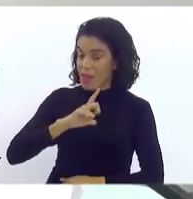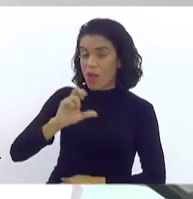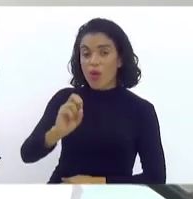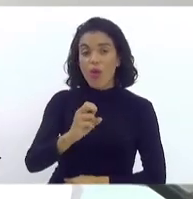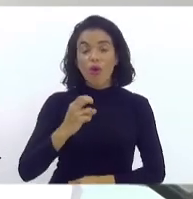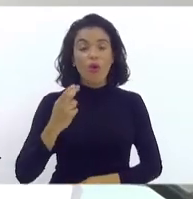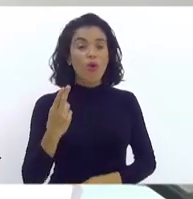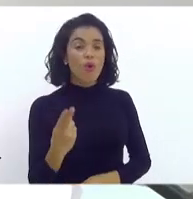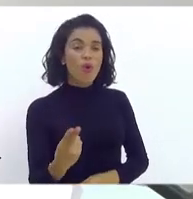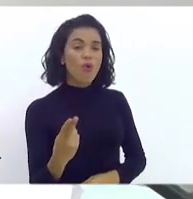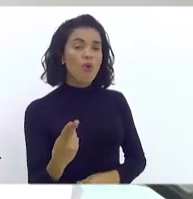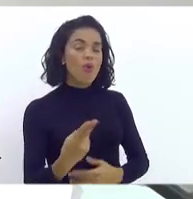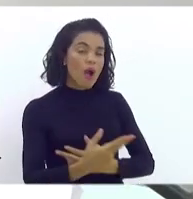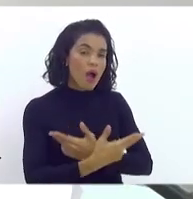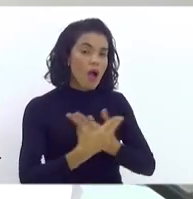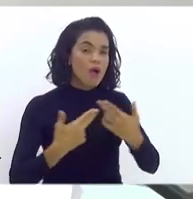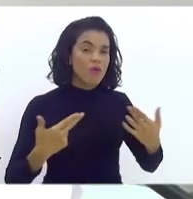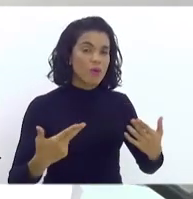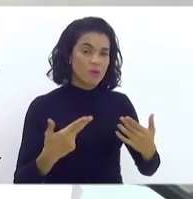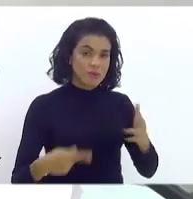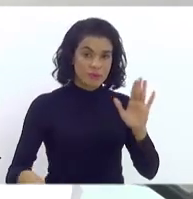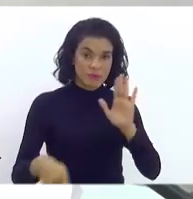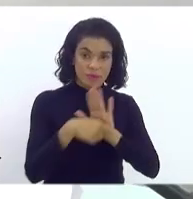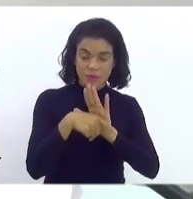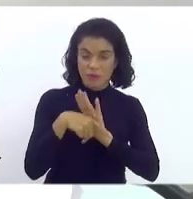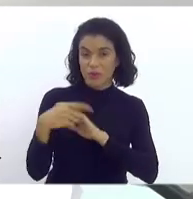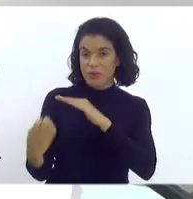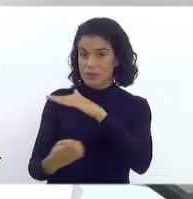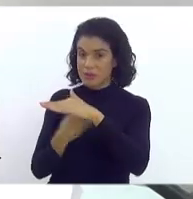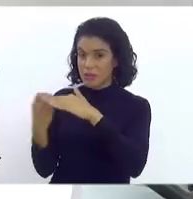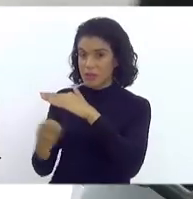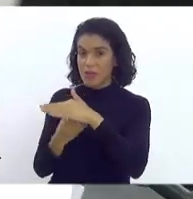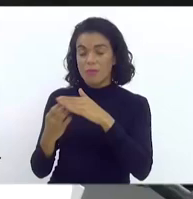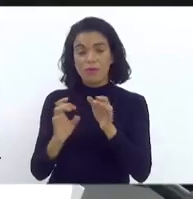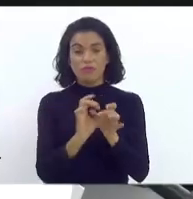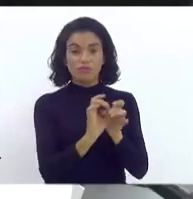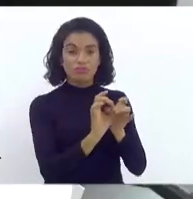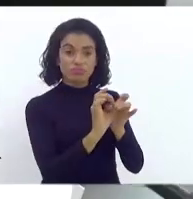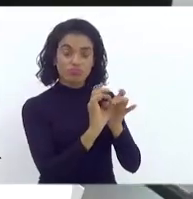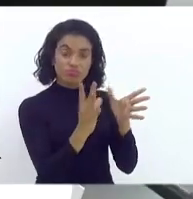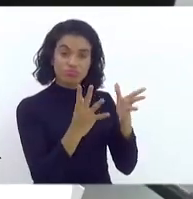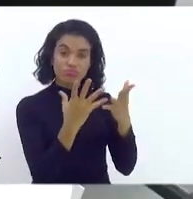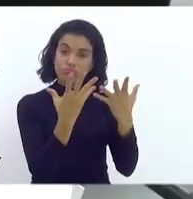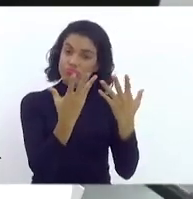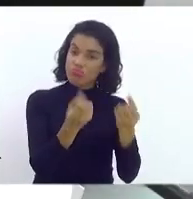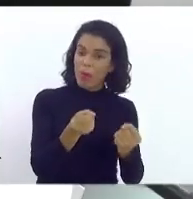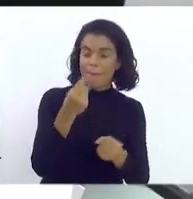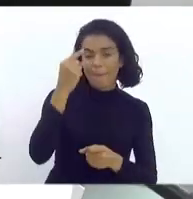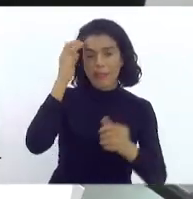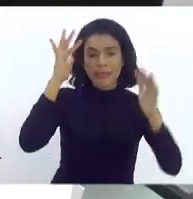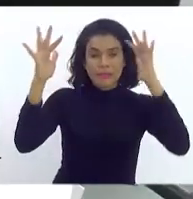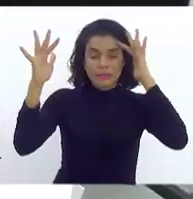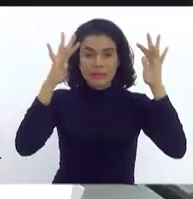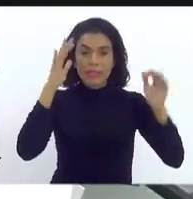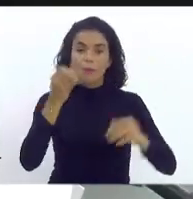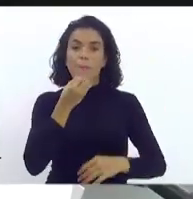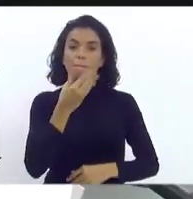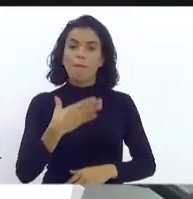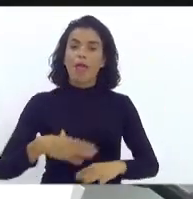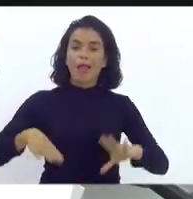foi algo que a própria Natuge ela se disponibilizou pensando no bem-estar da população